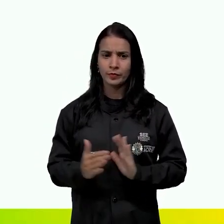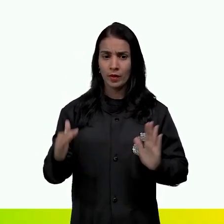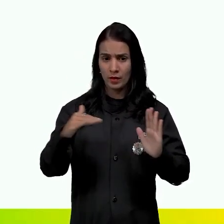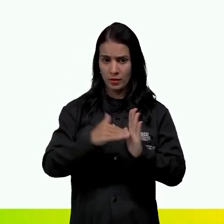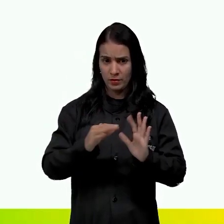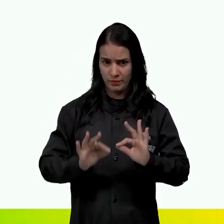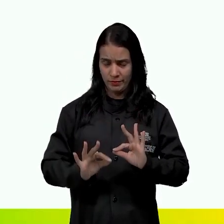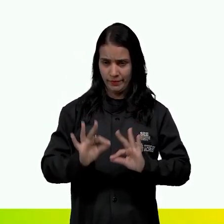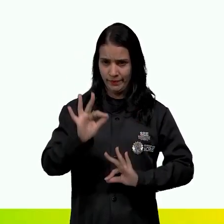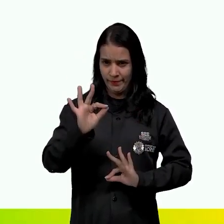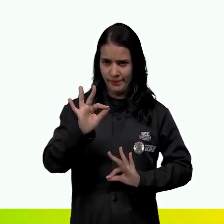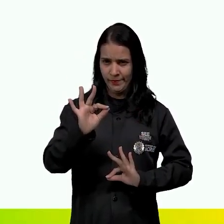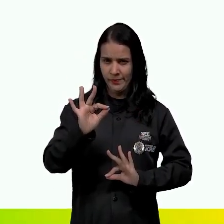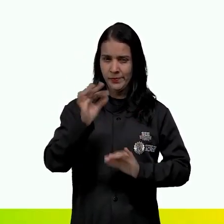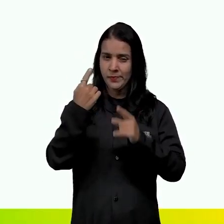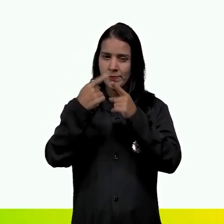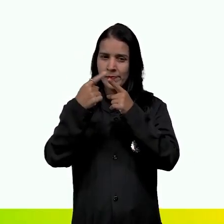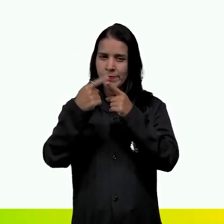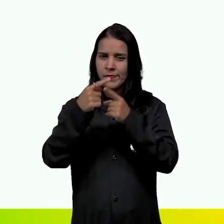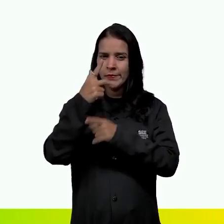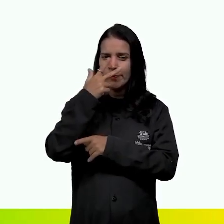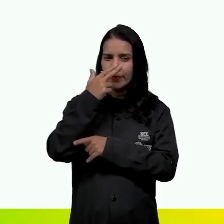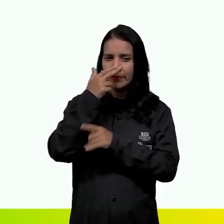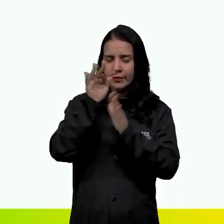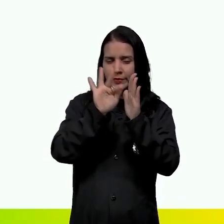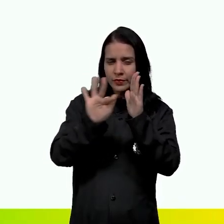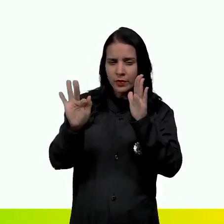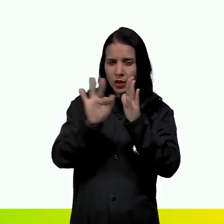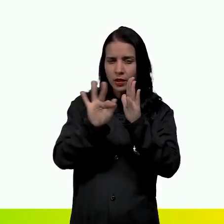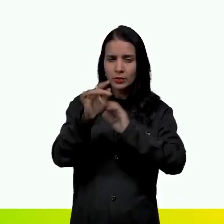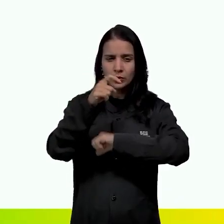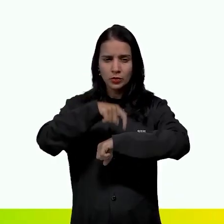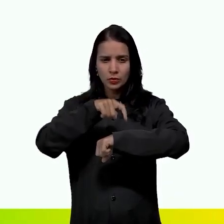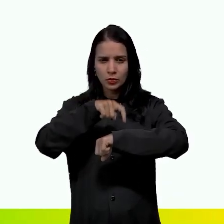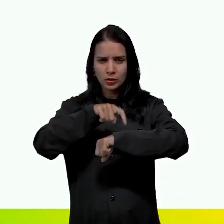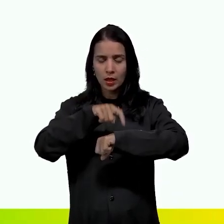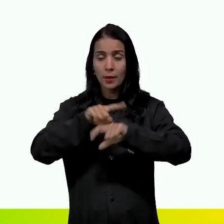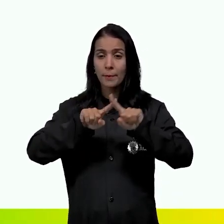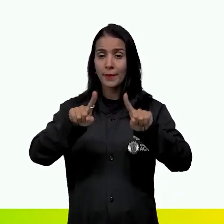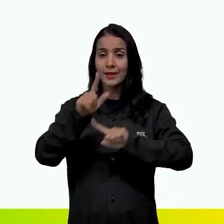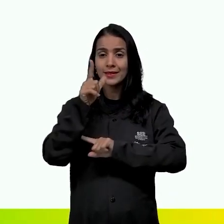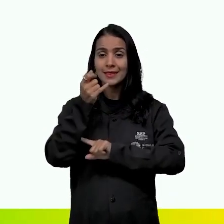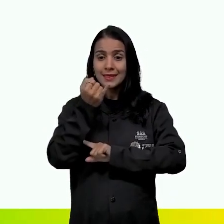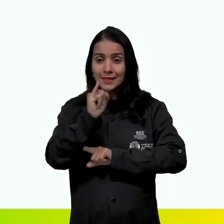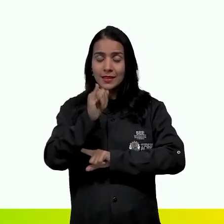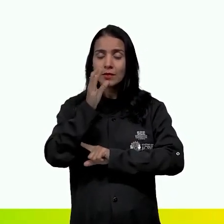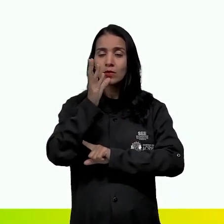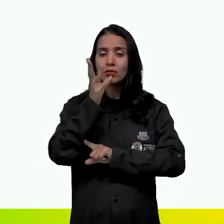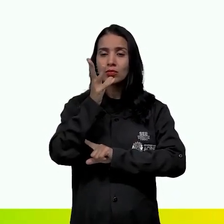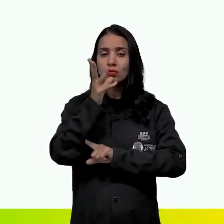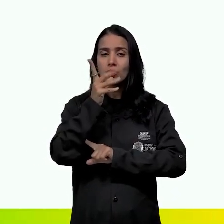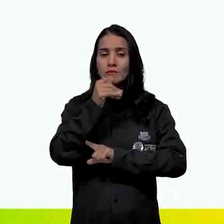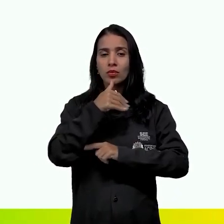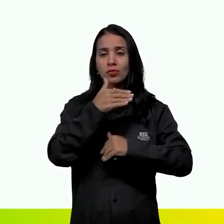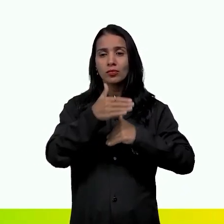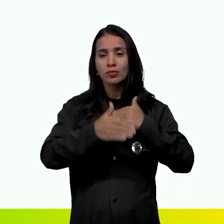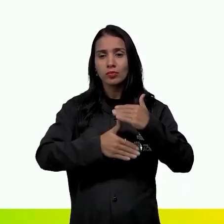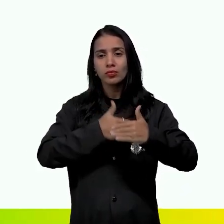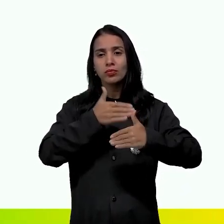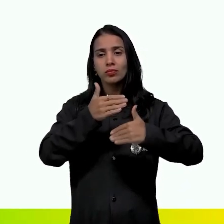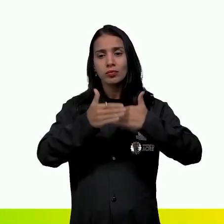ser uma função do tempo, porque à medida que o tempo passa, a altura vai